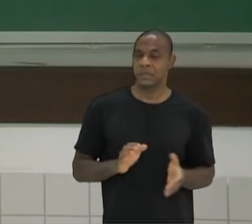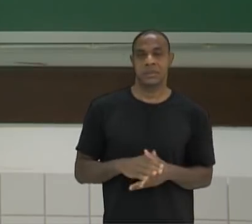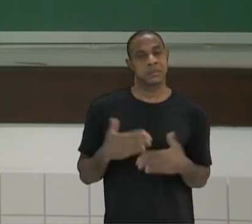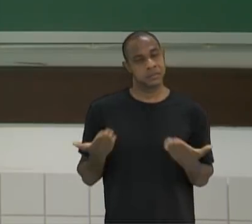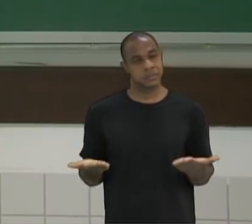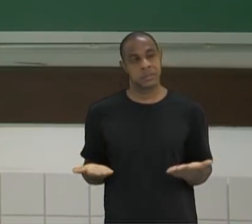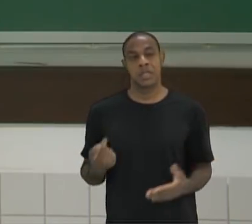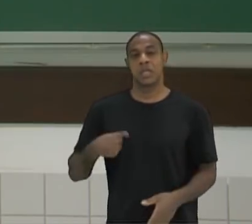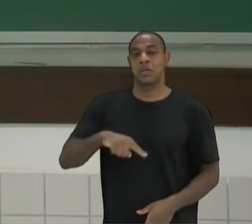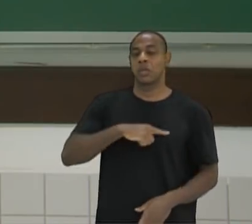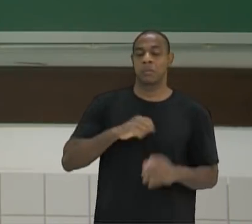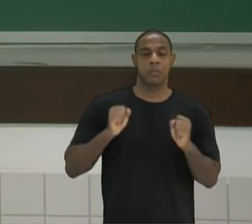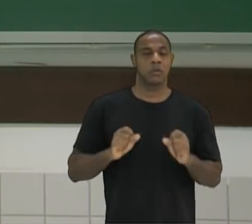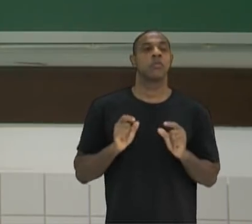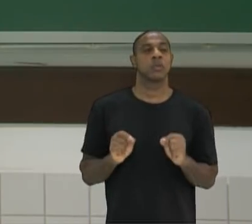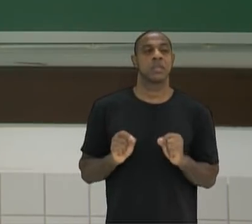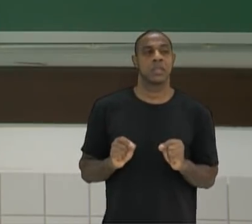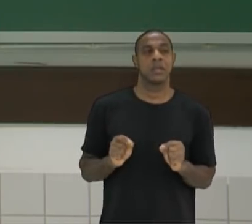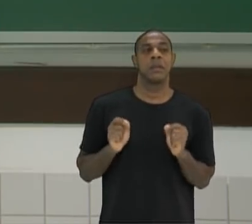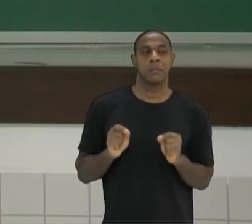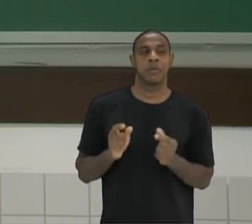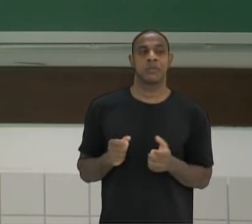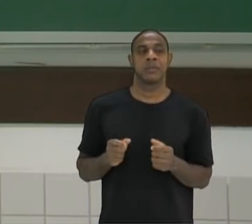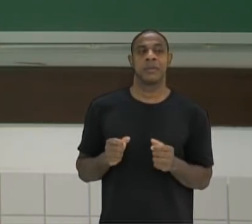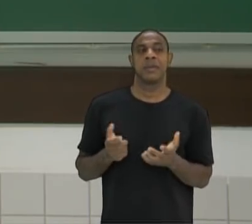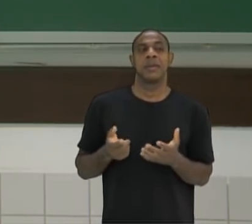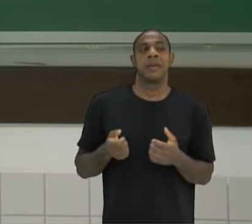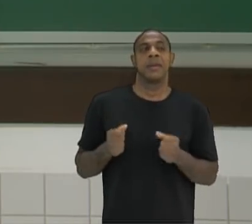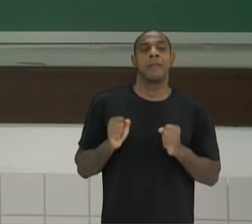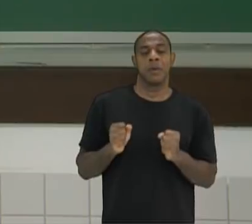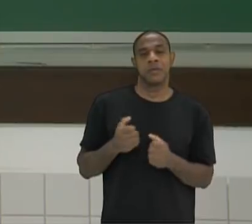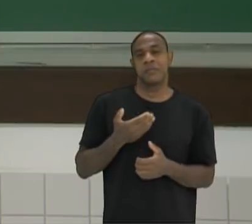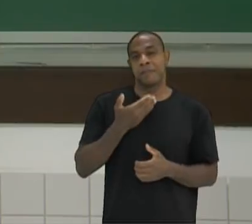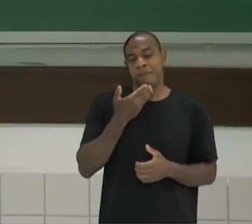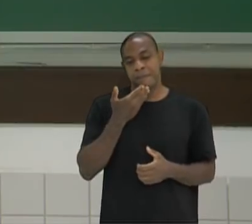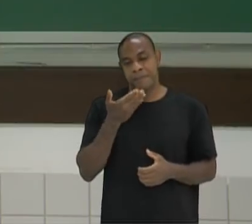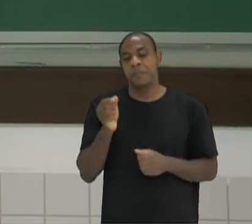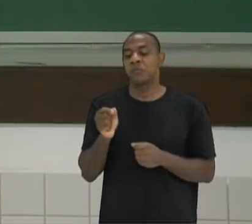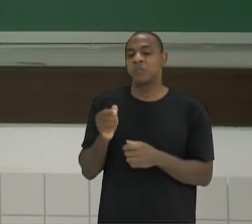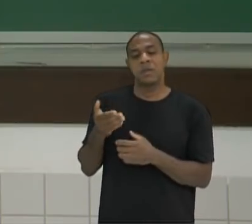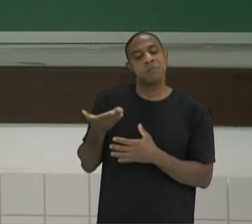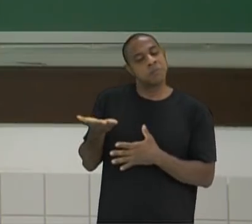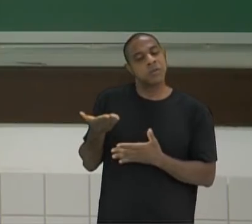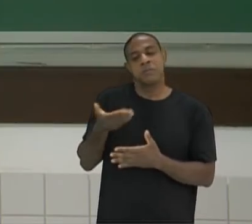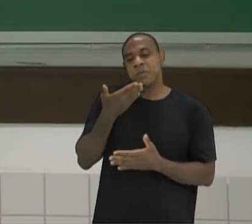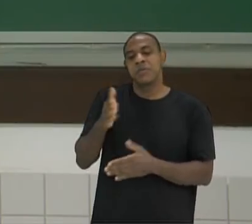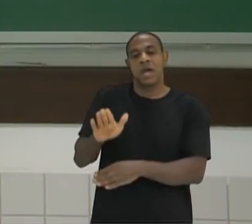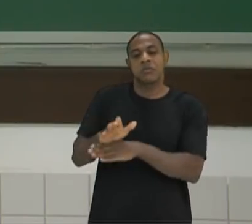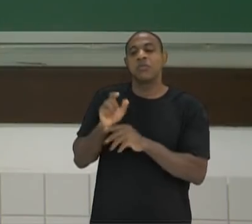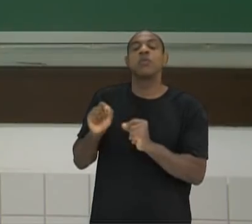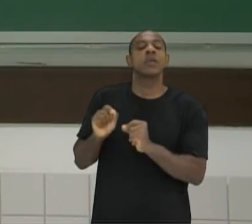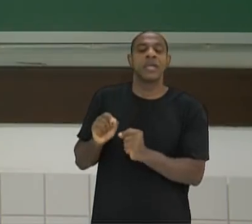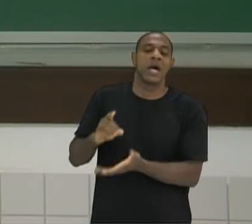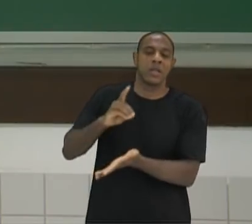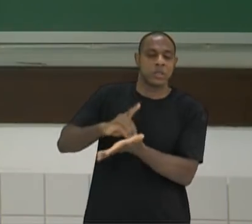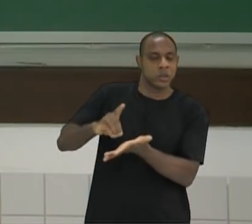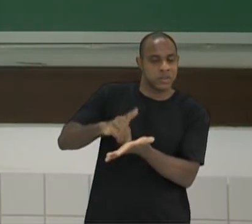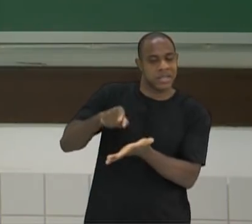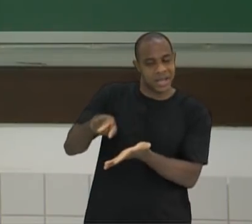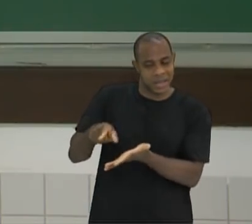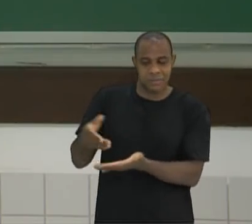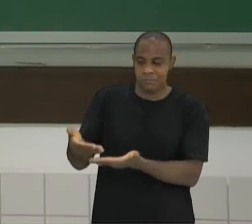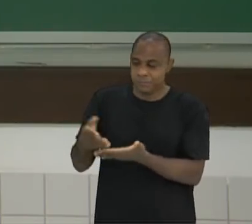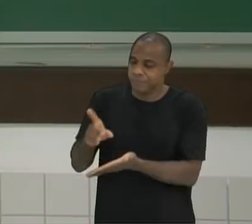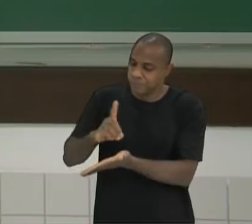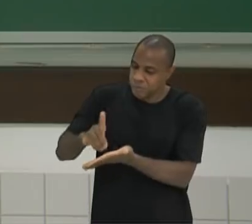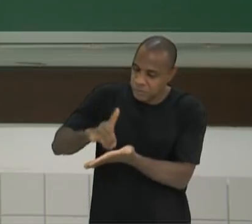Então, a gente pode recorrer à nossa enciclopédia individual, ao nosso conhecimento de mundo, para tentar ali